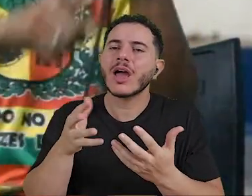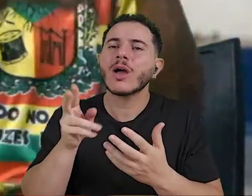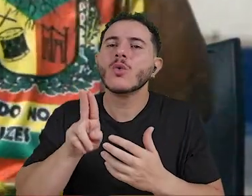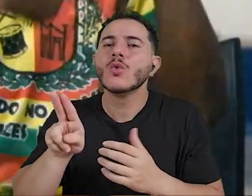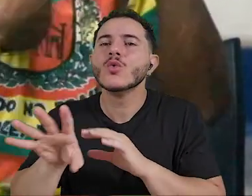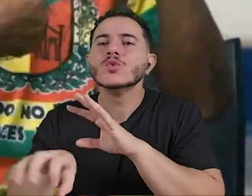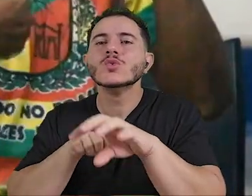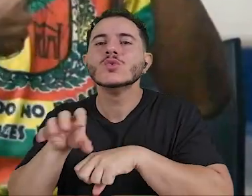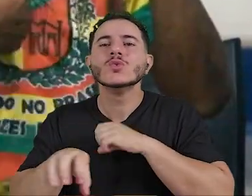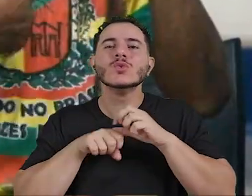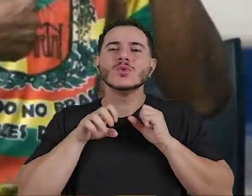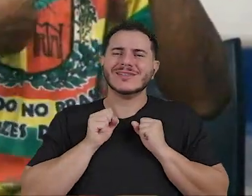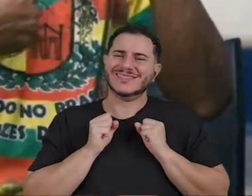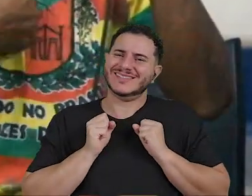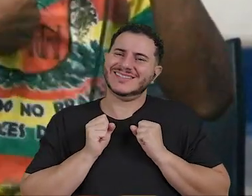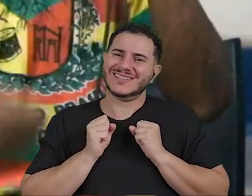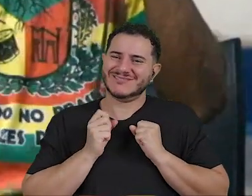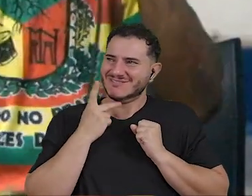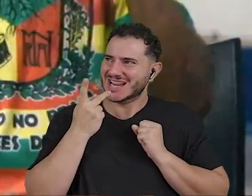Falar de Walter é muito fácil.